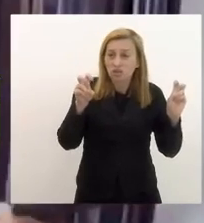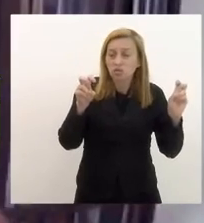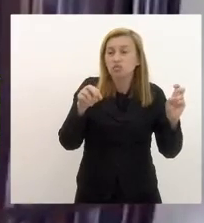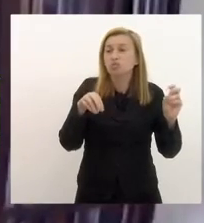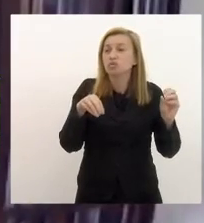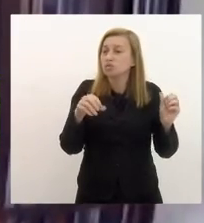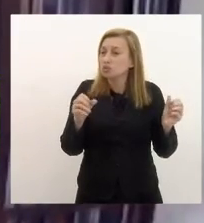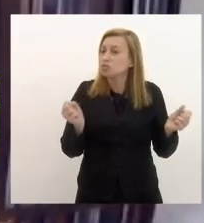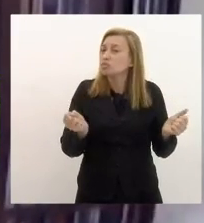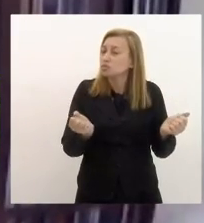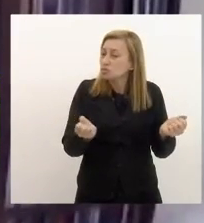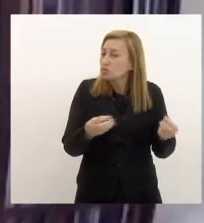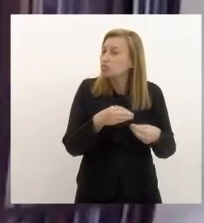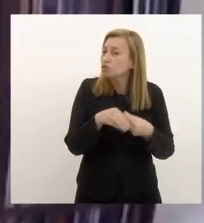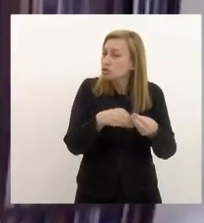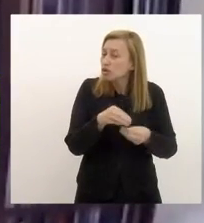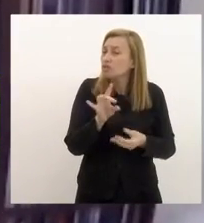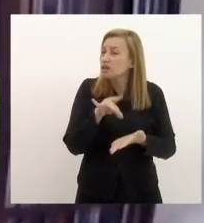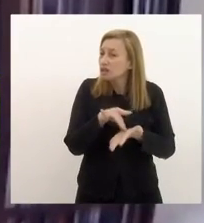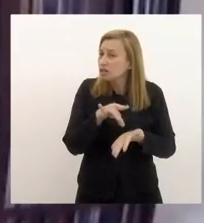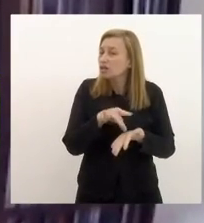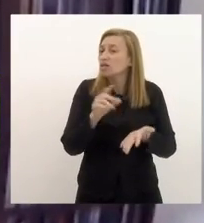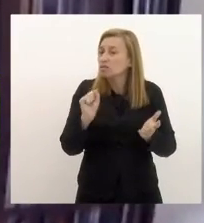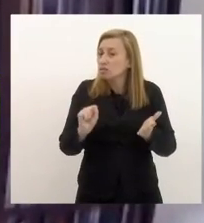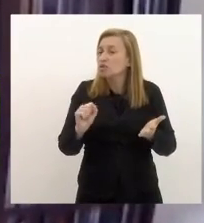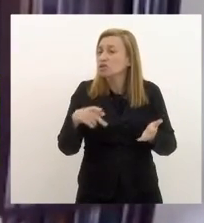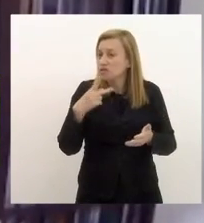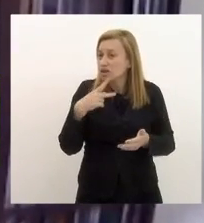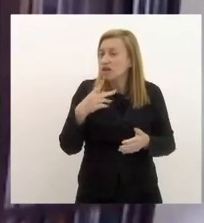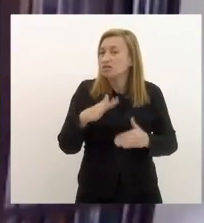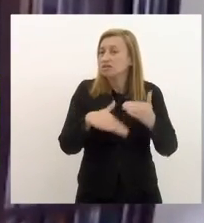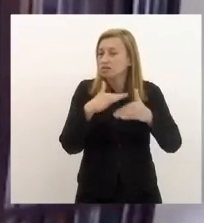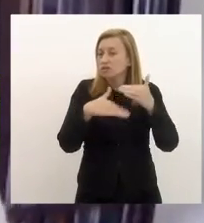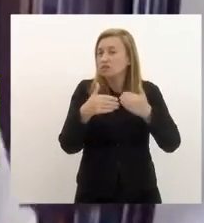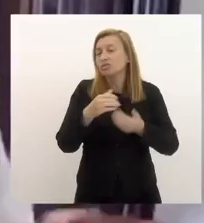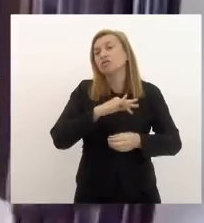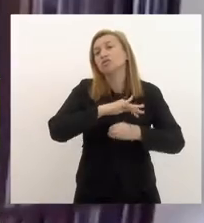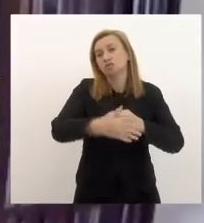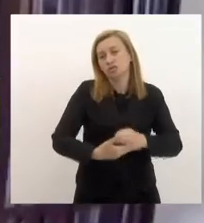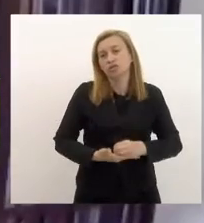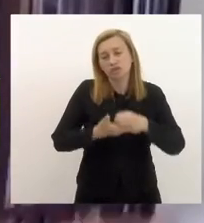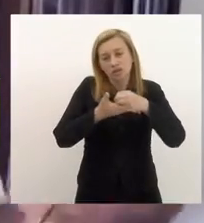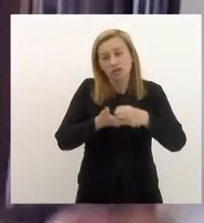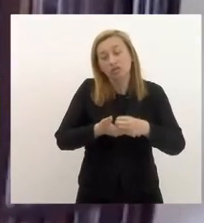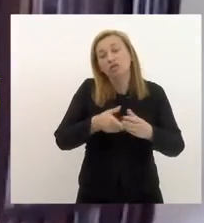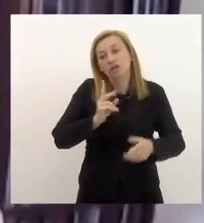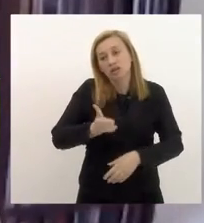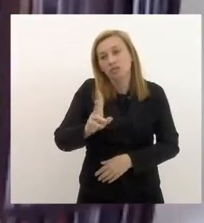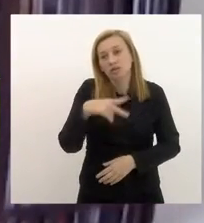envolvidos é fraco possa falar de desenvolvimento sustentável